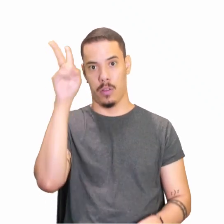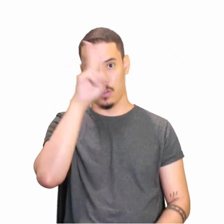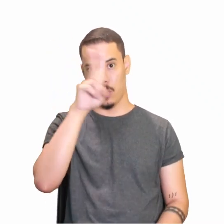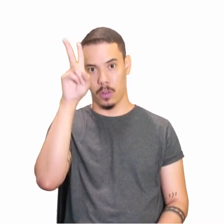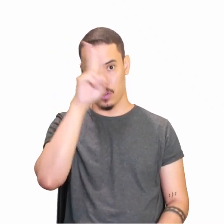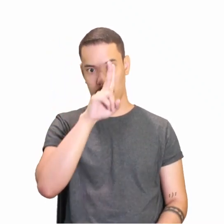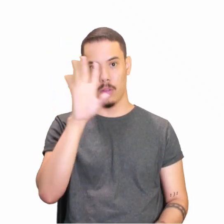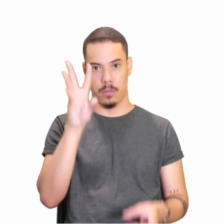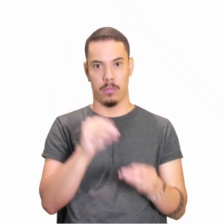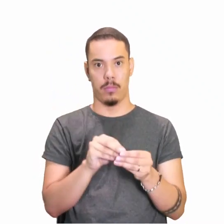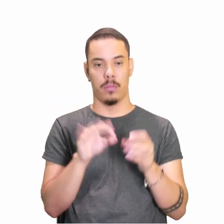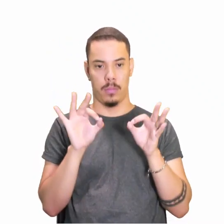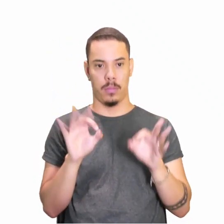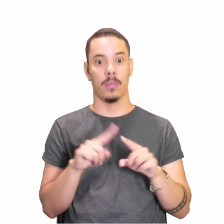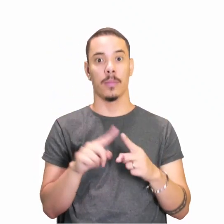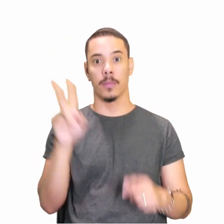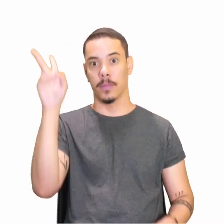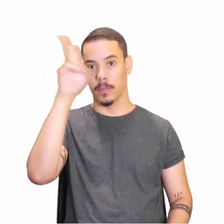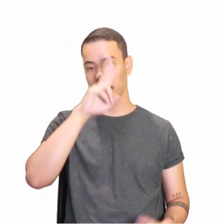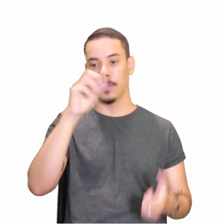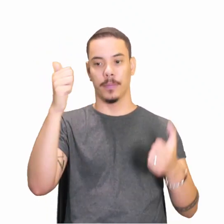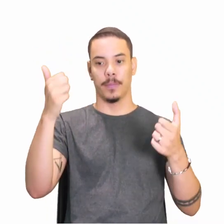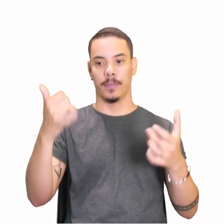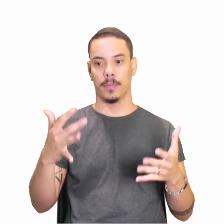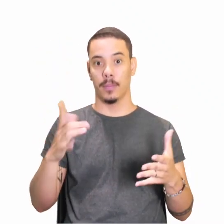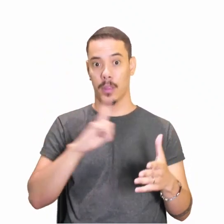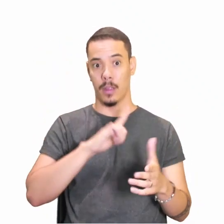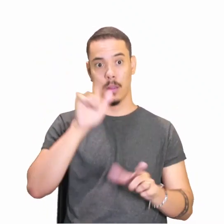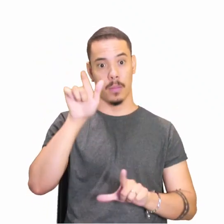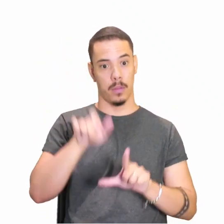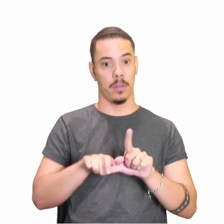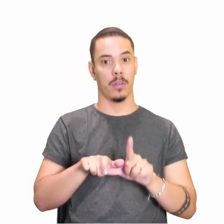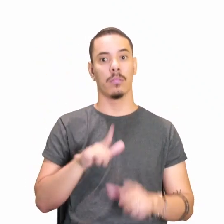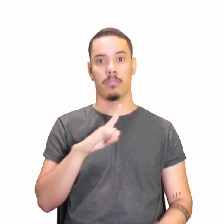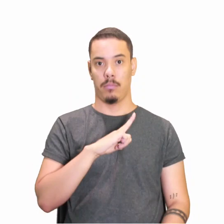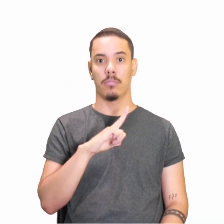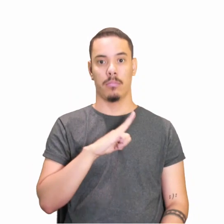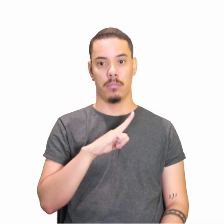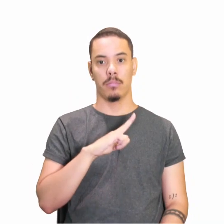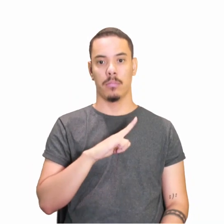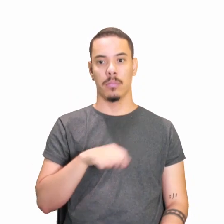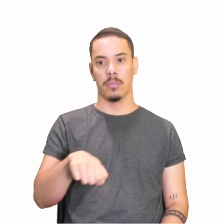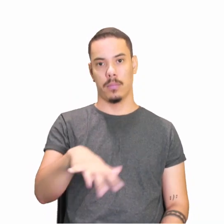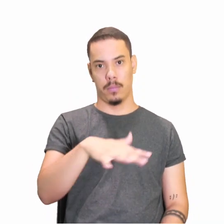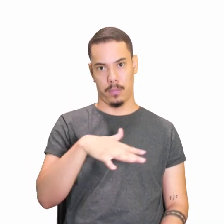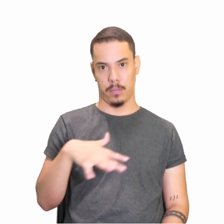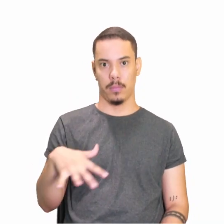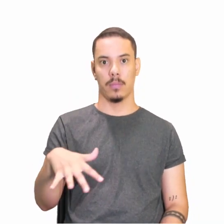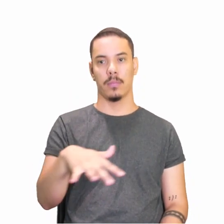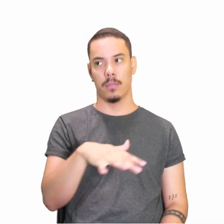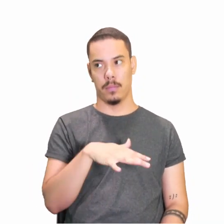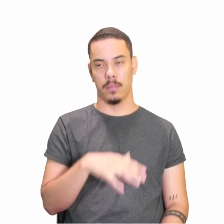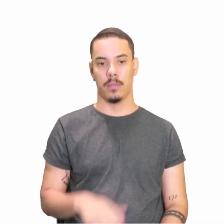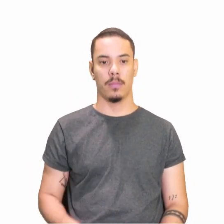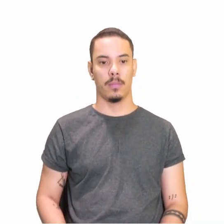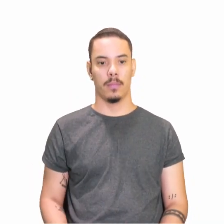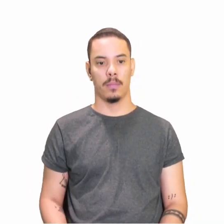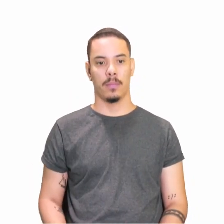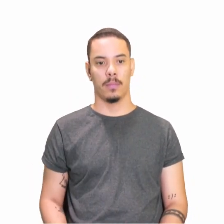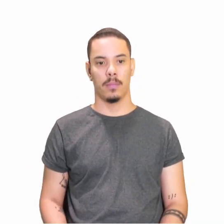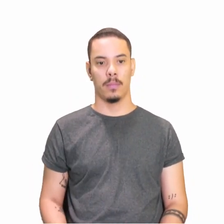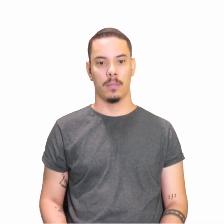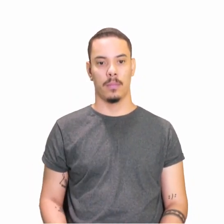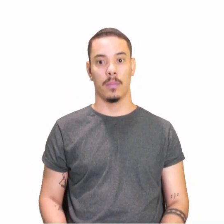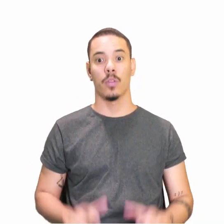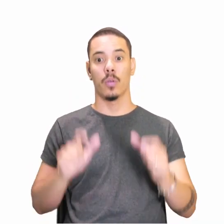história curta. Mas tá Ele contando. tá contando história. Tem personagem? Tem os personagens. Tem o espaço? Tem espaço. Onde é